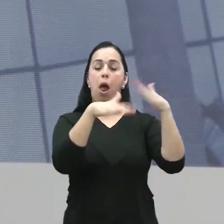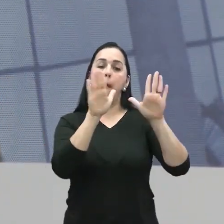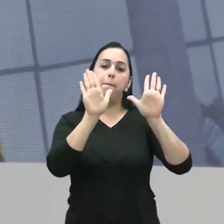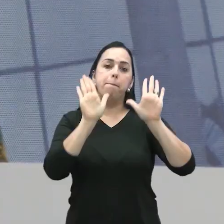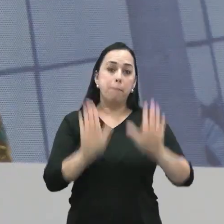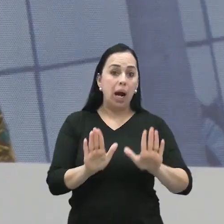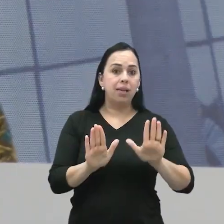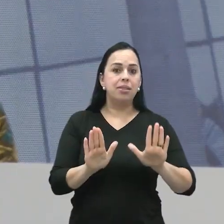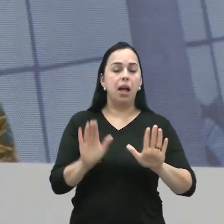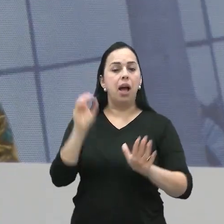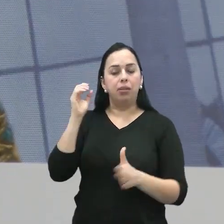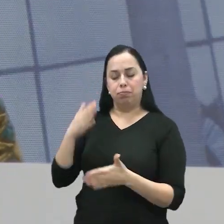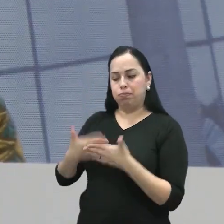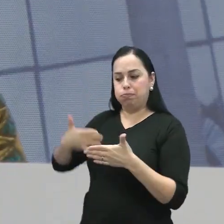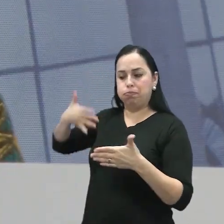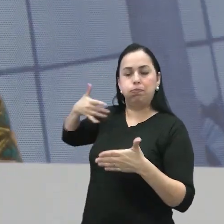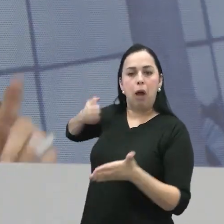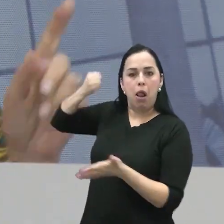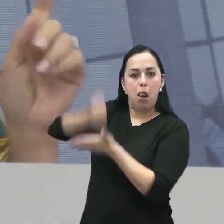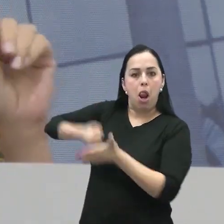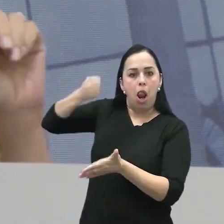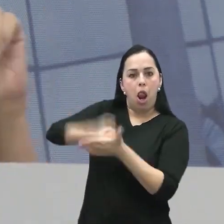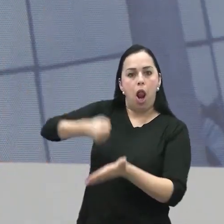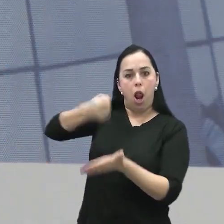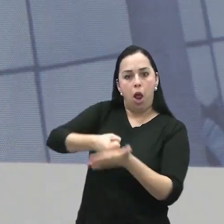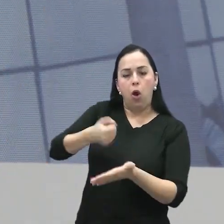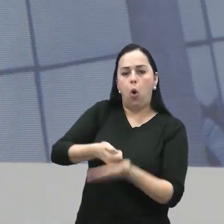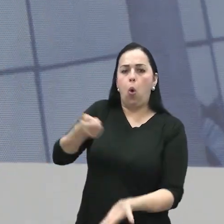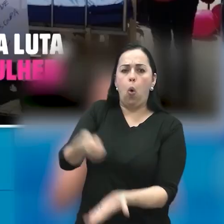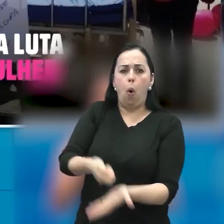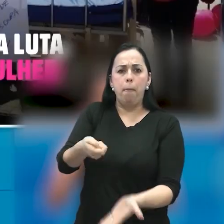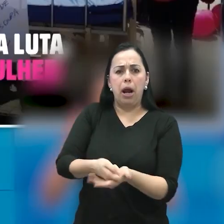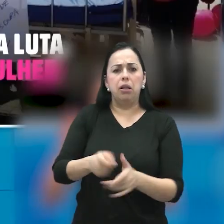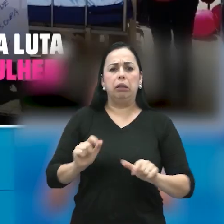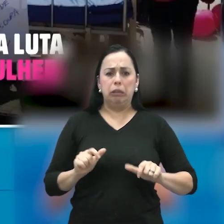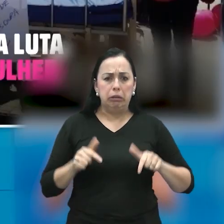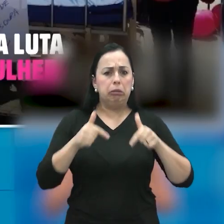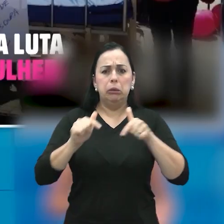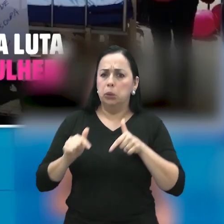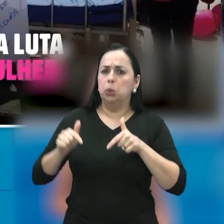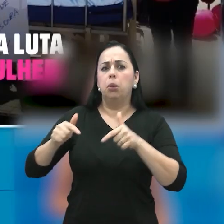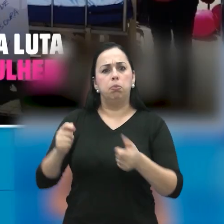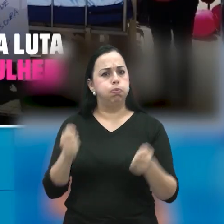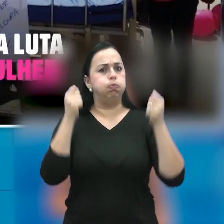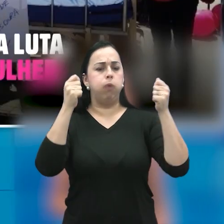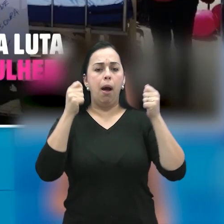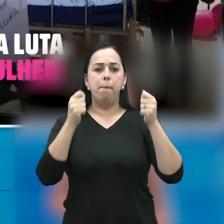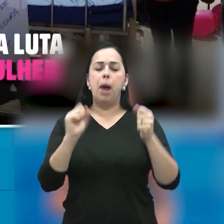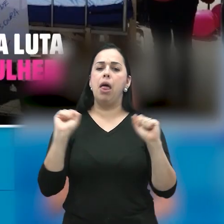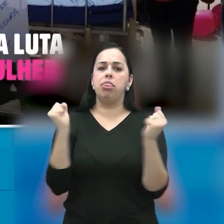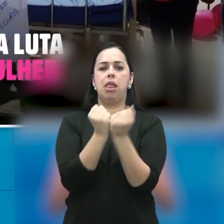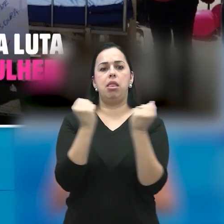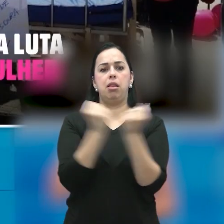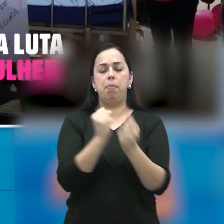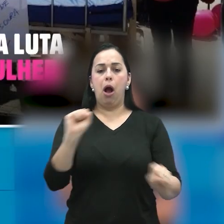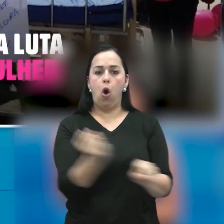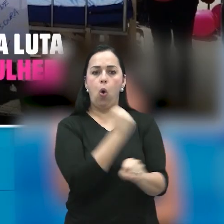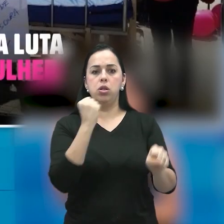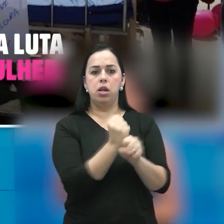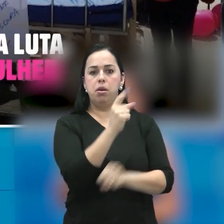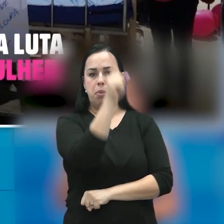cidade, mas fruto de uma luta antiga da parlamentar, que mobilizou diversas frentes em prol